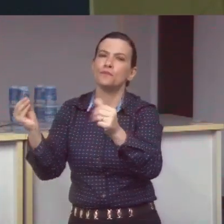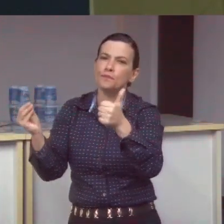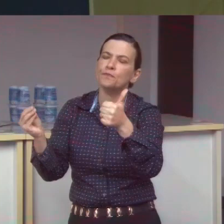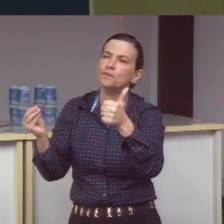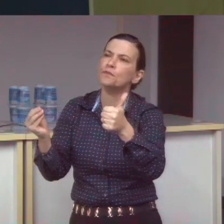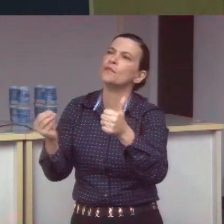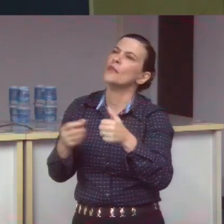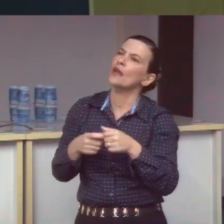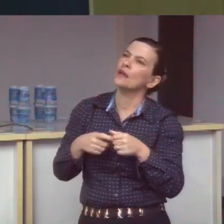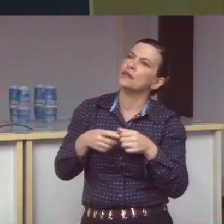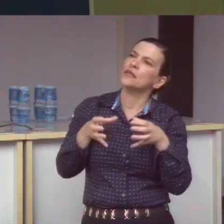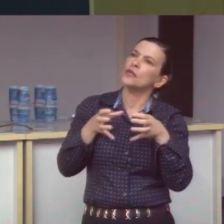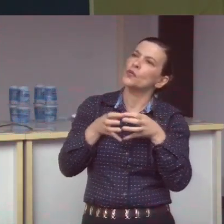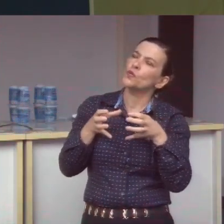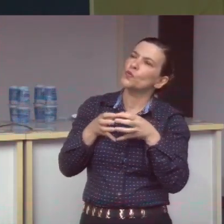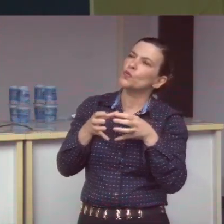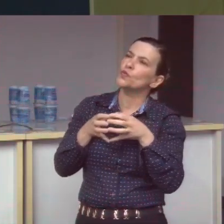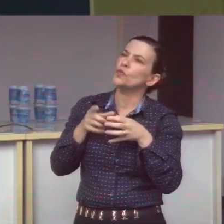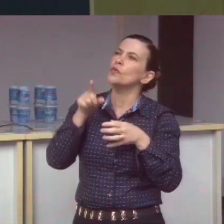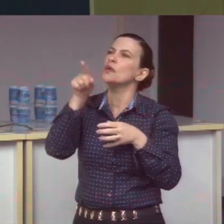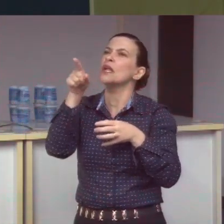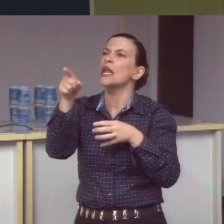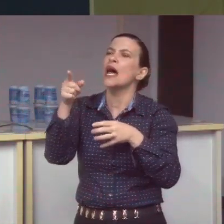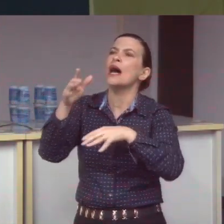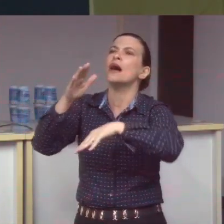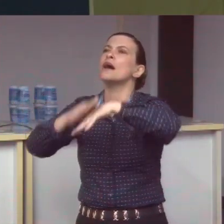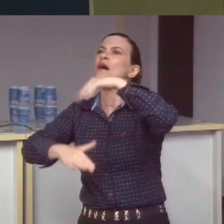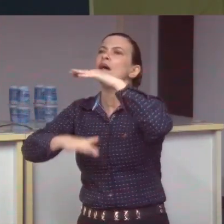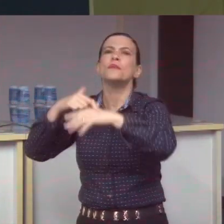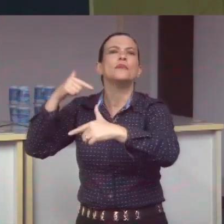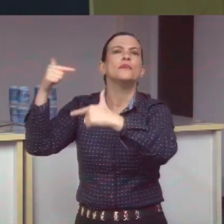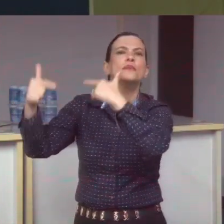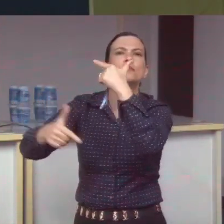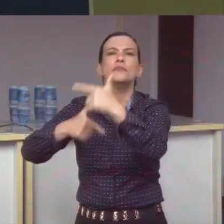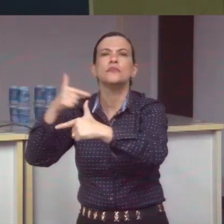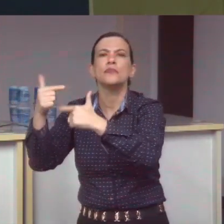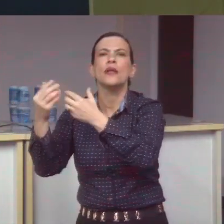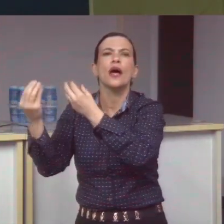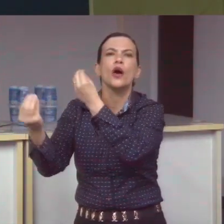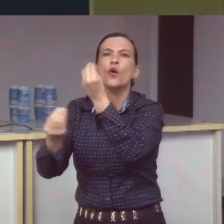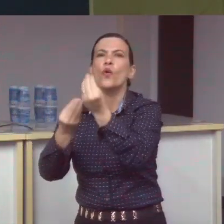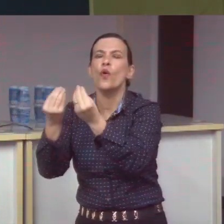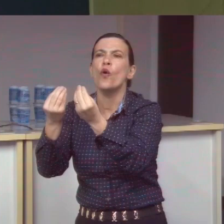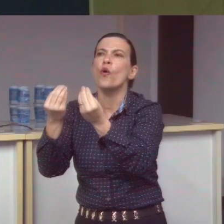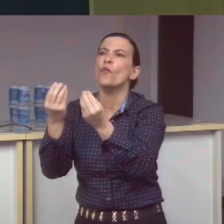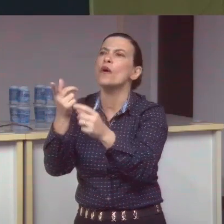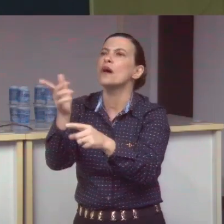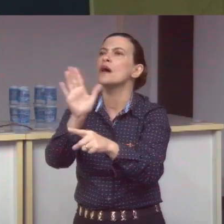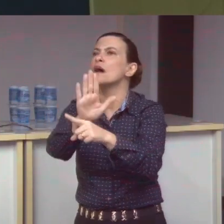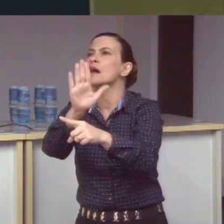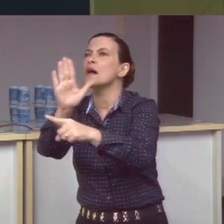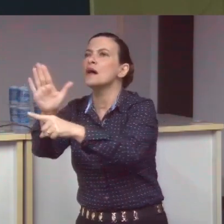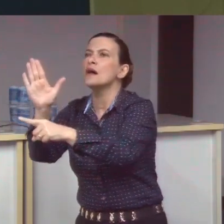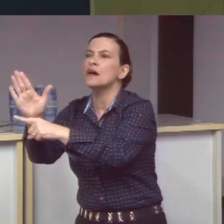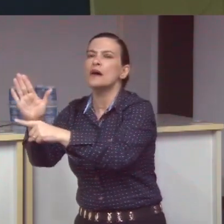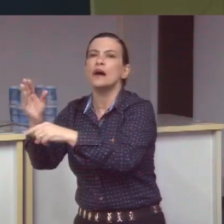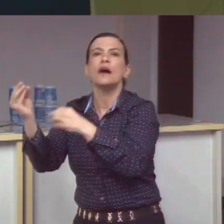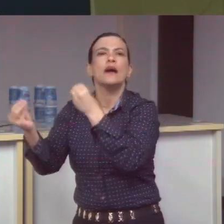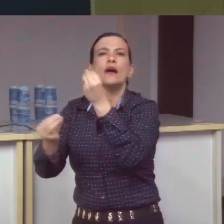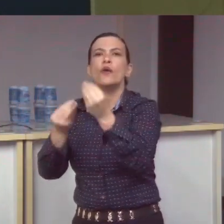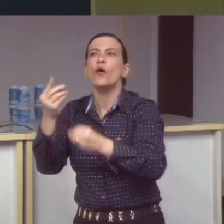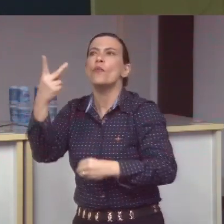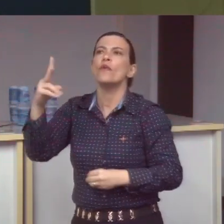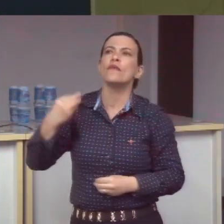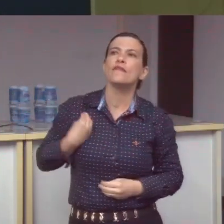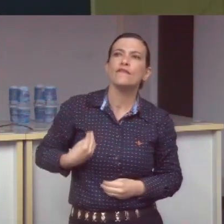lá pensando nisso, discutiram isso, tal, é importante, como ele vive para nós aqui. Não é? E isso